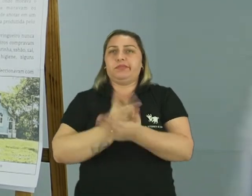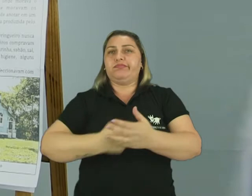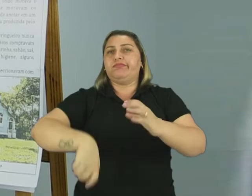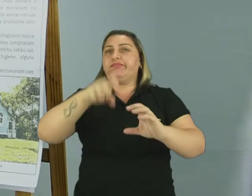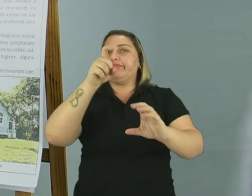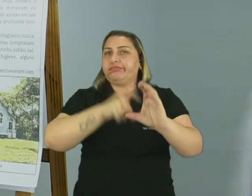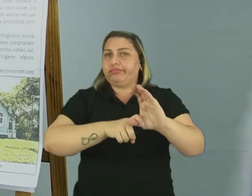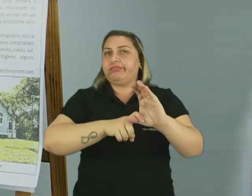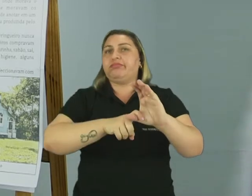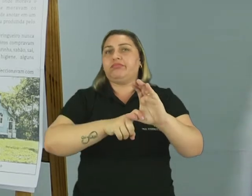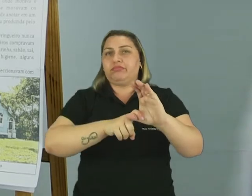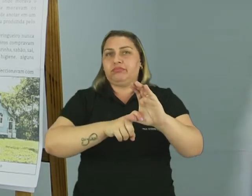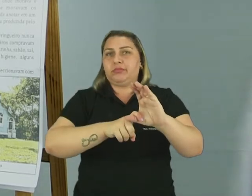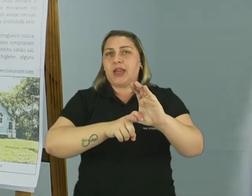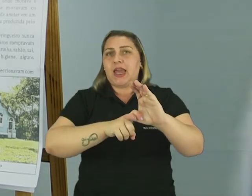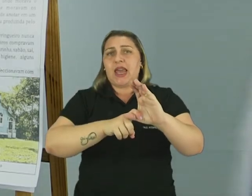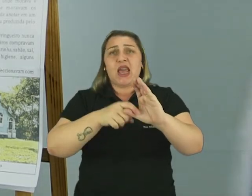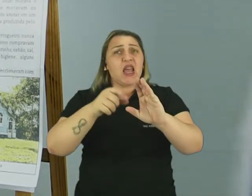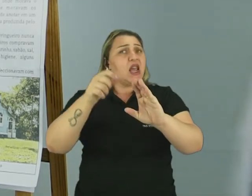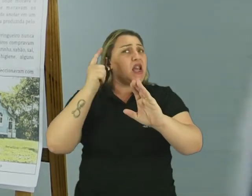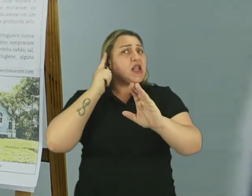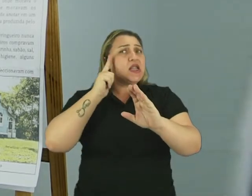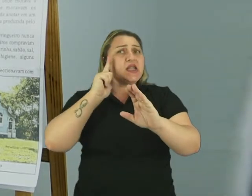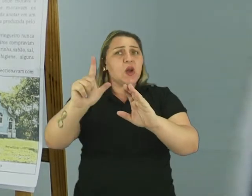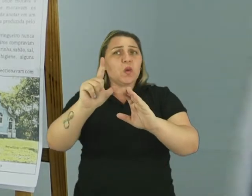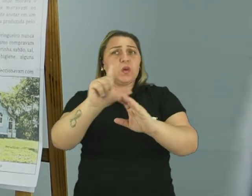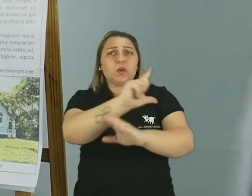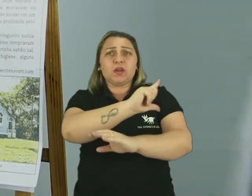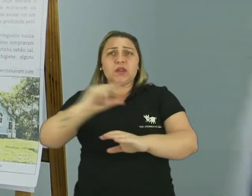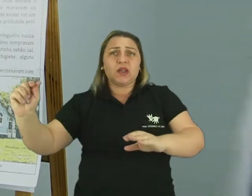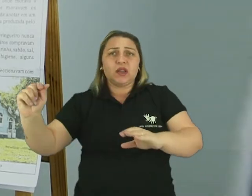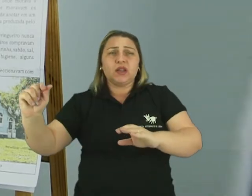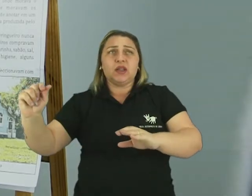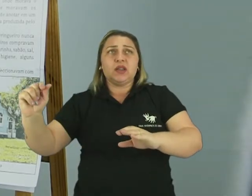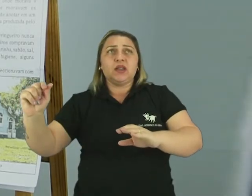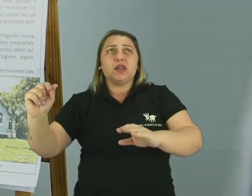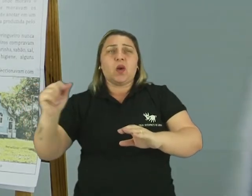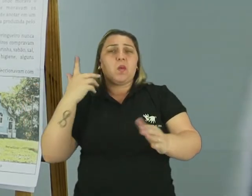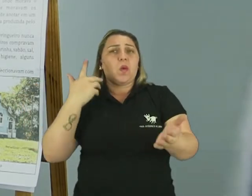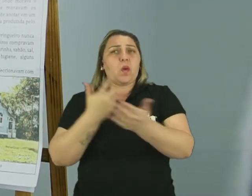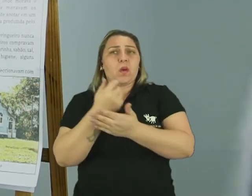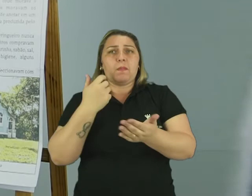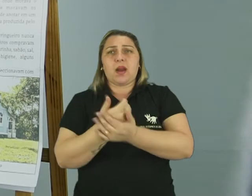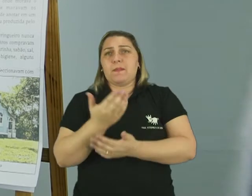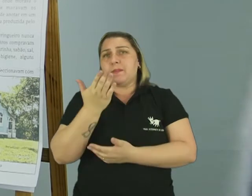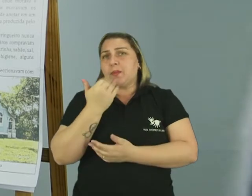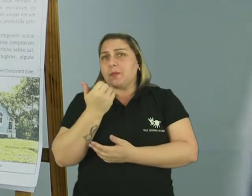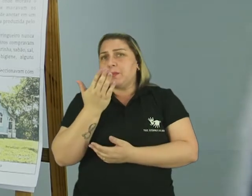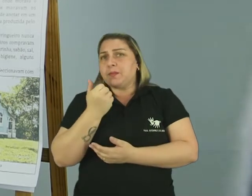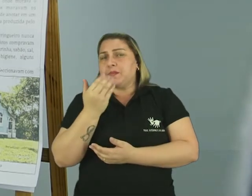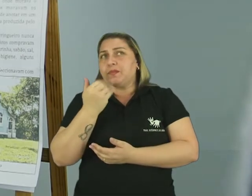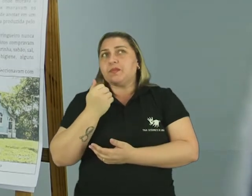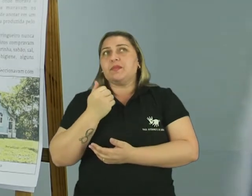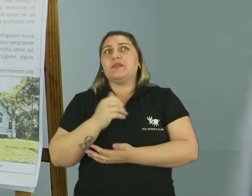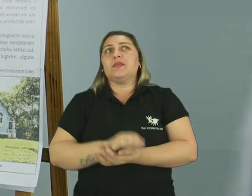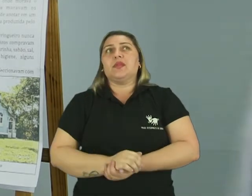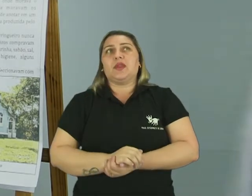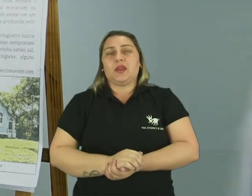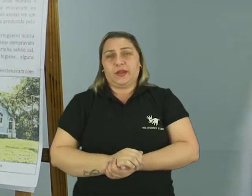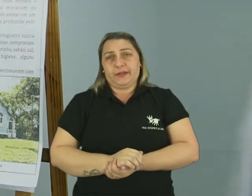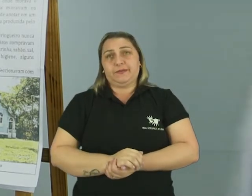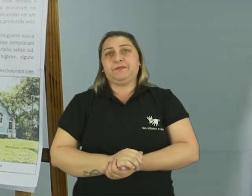ficavam devendo. Eles faziam uma forma que eu estava comprando para me alimentar, o seringueiro comprava